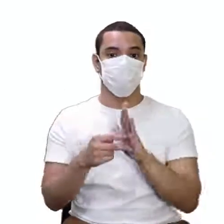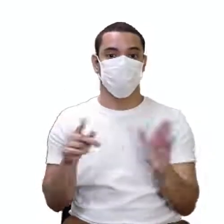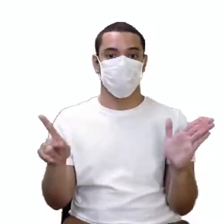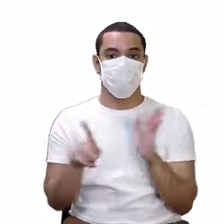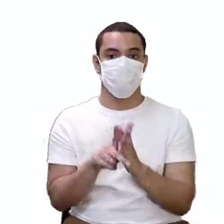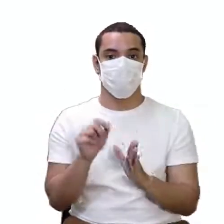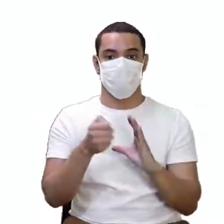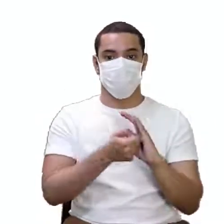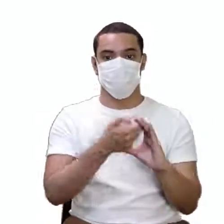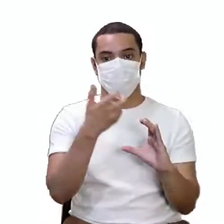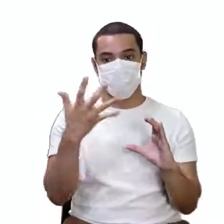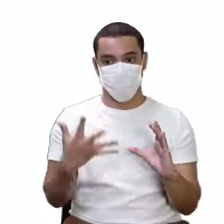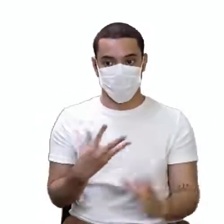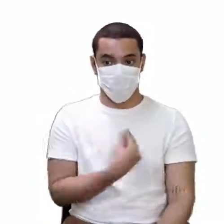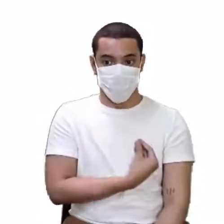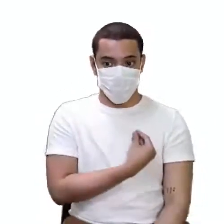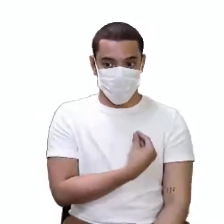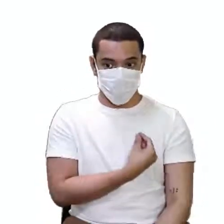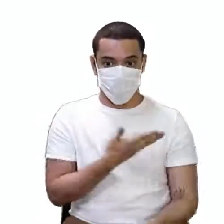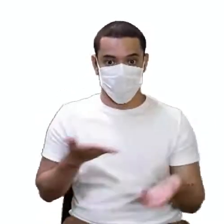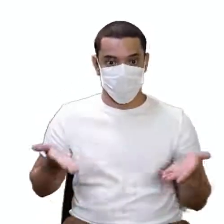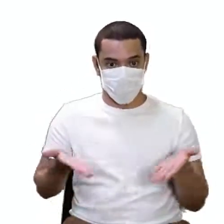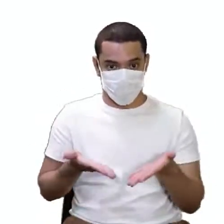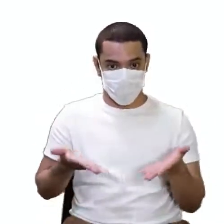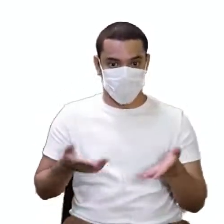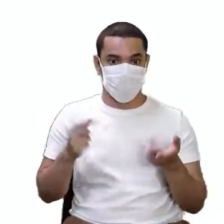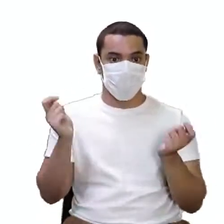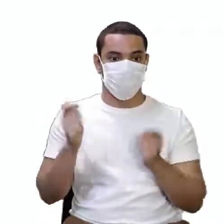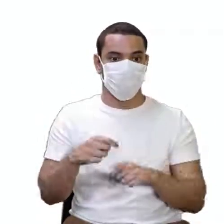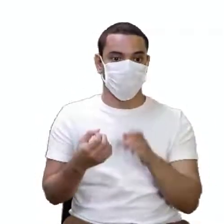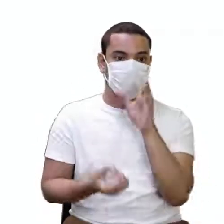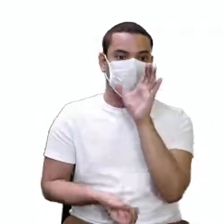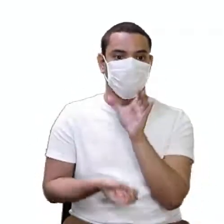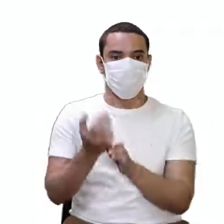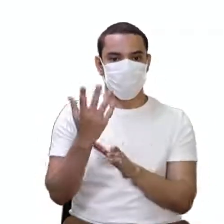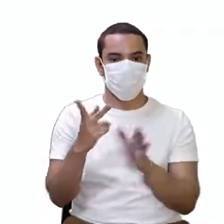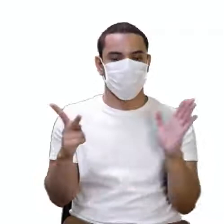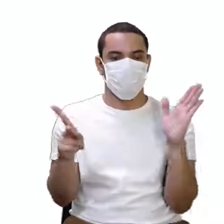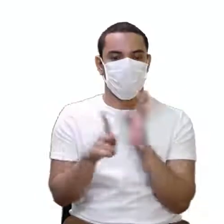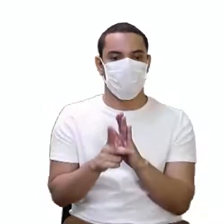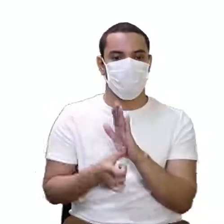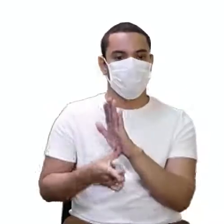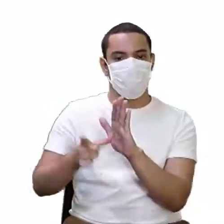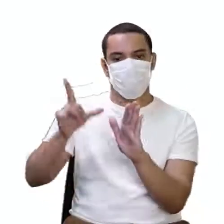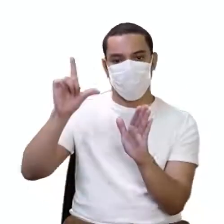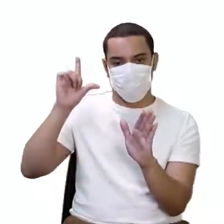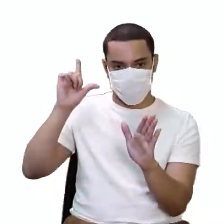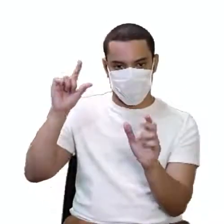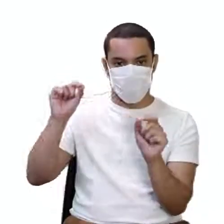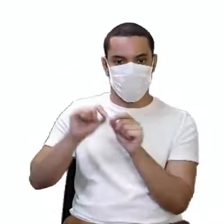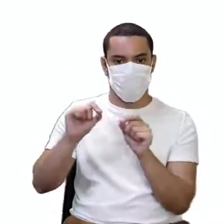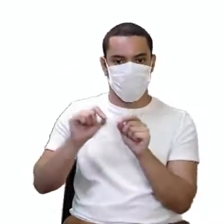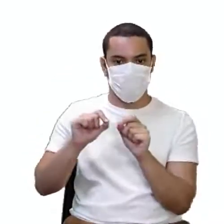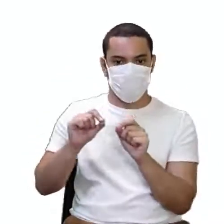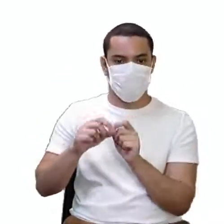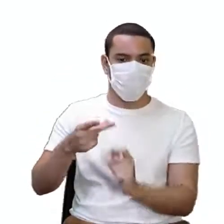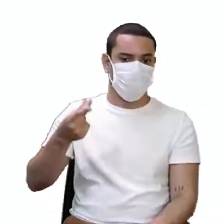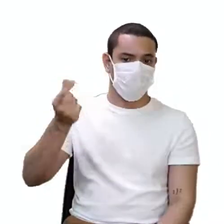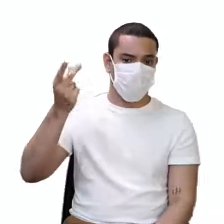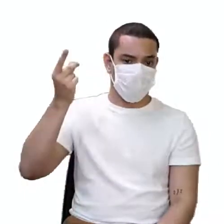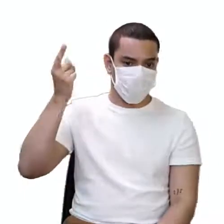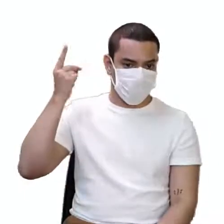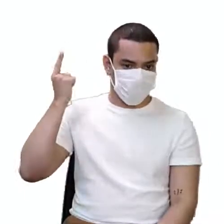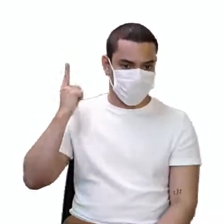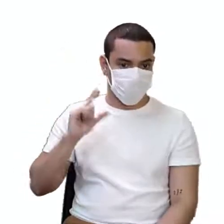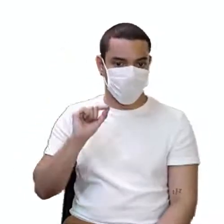as características atuais que são derivadas de características primitivas